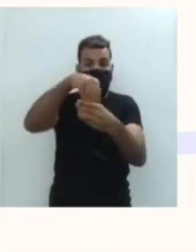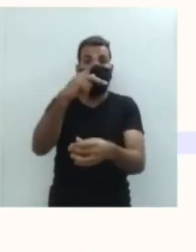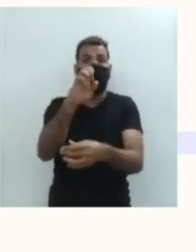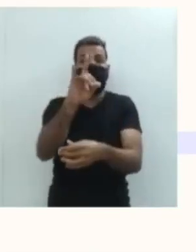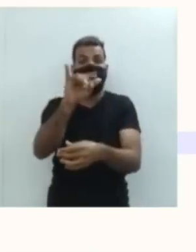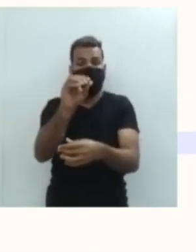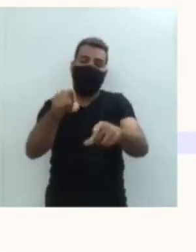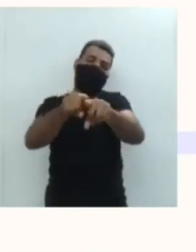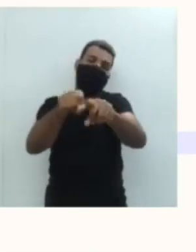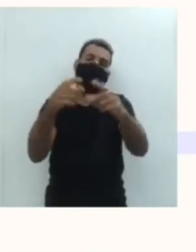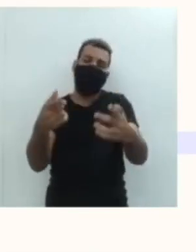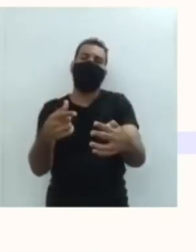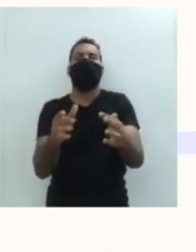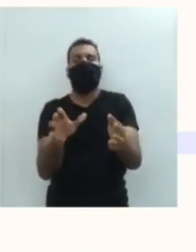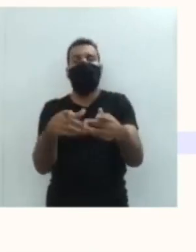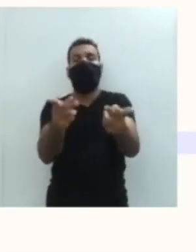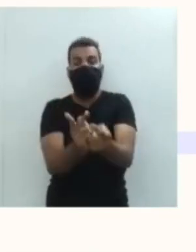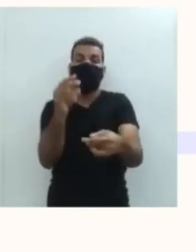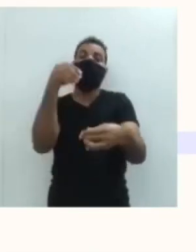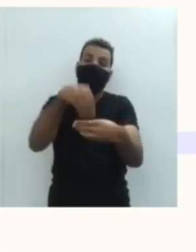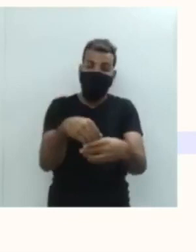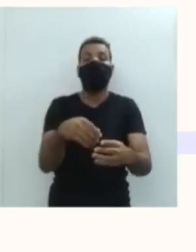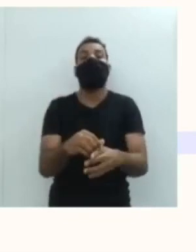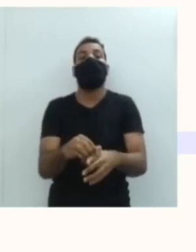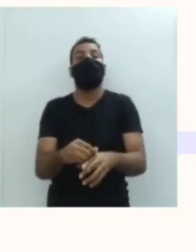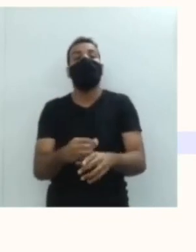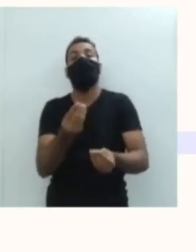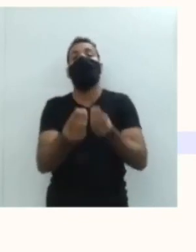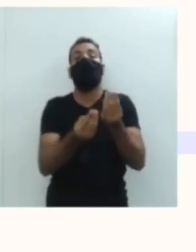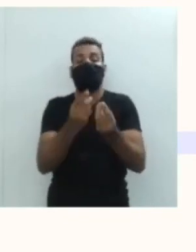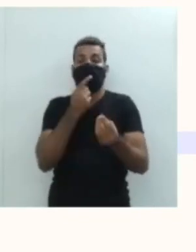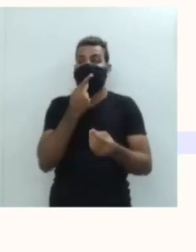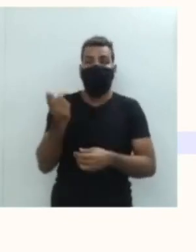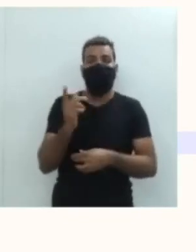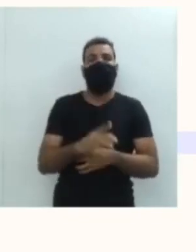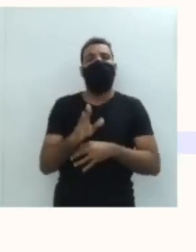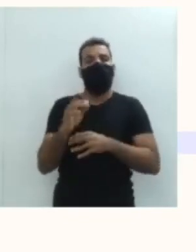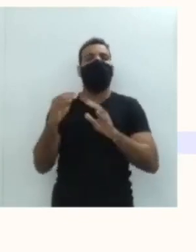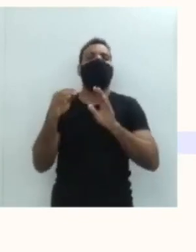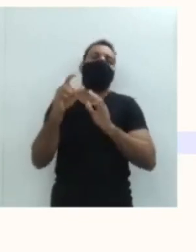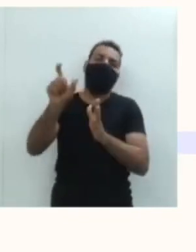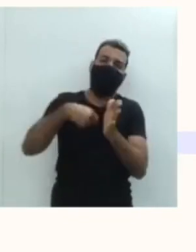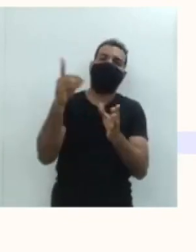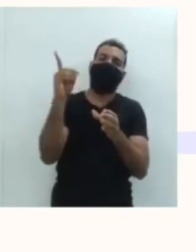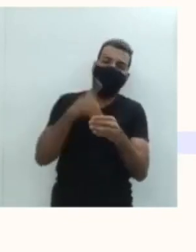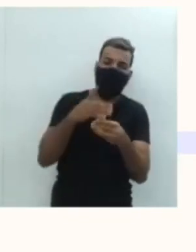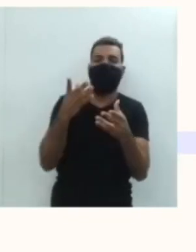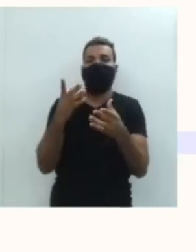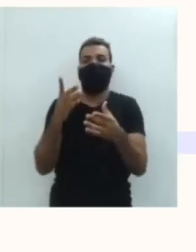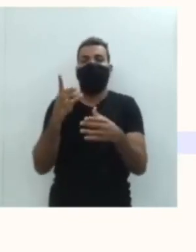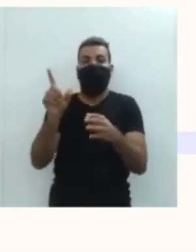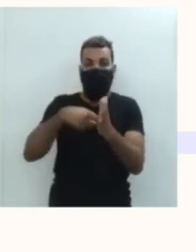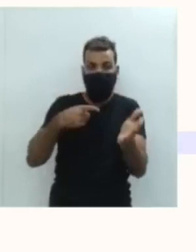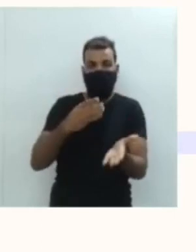pedido no caso a nossa classe prato está implementando da forma que diz aqui retornando o cartão de crédito débito ou dinheiro então